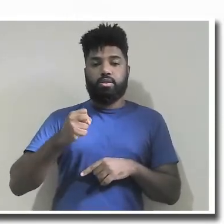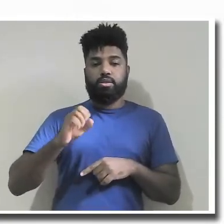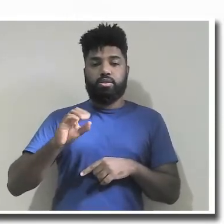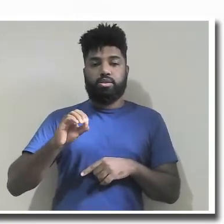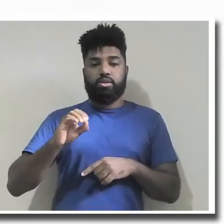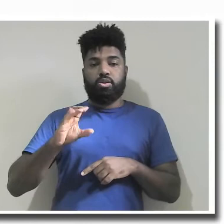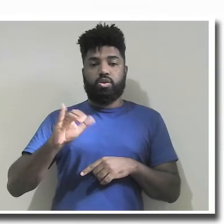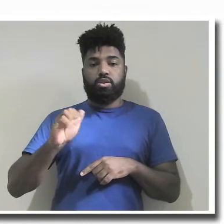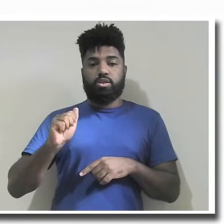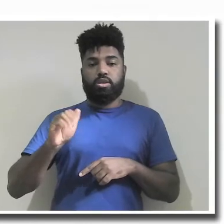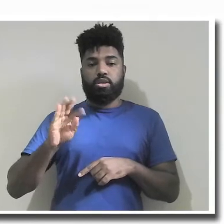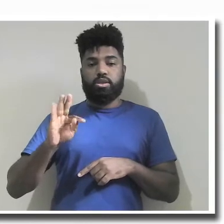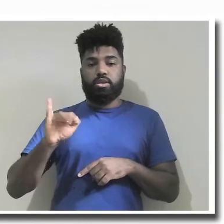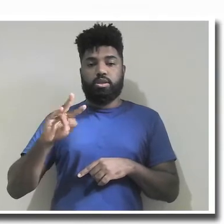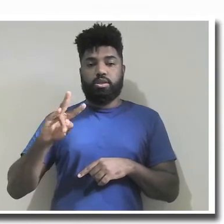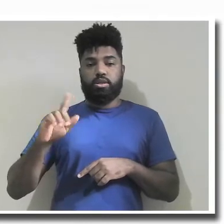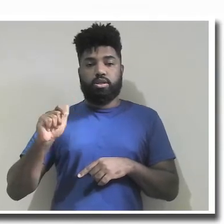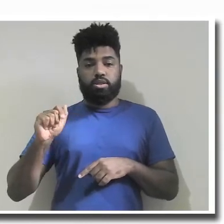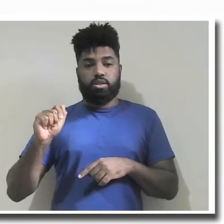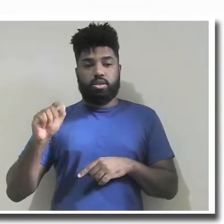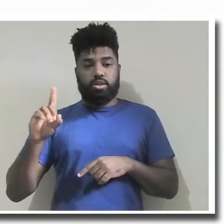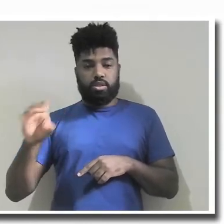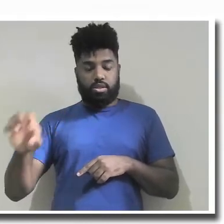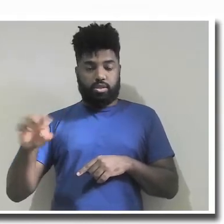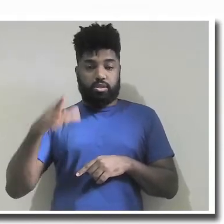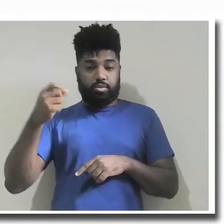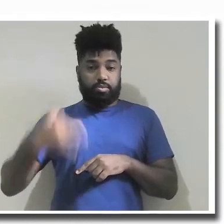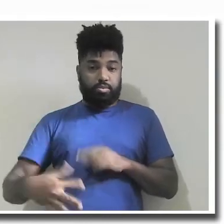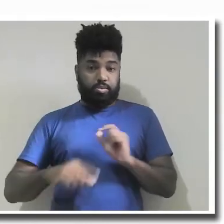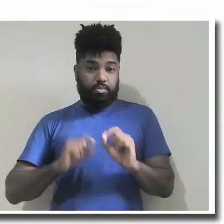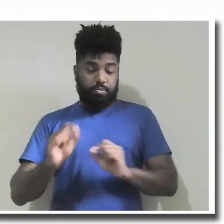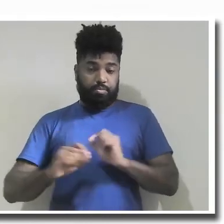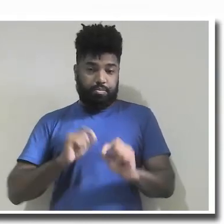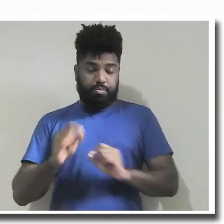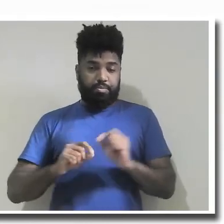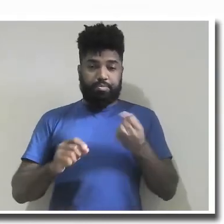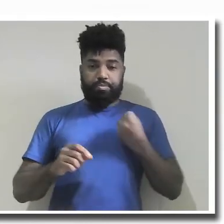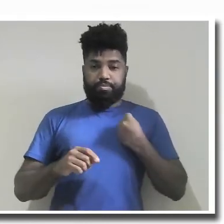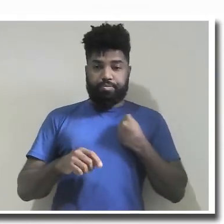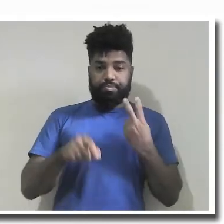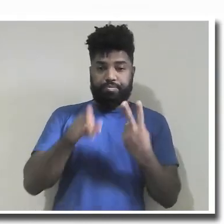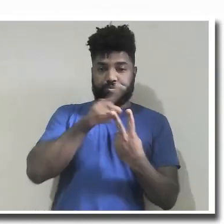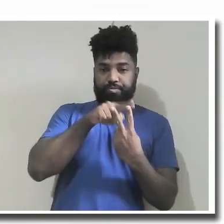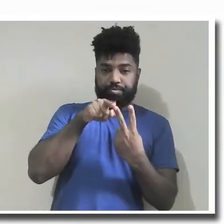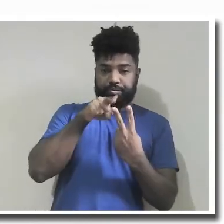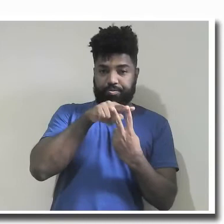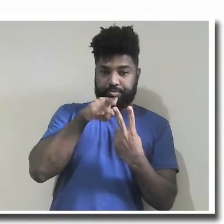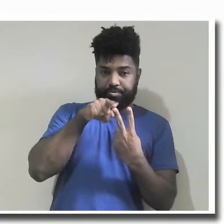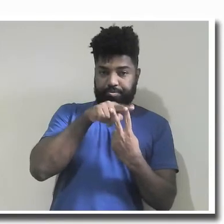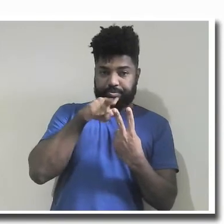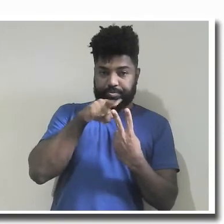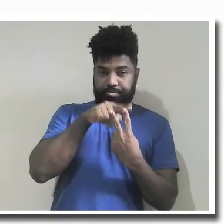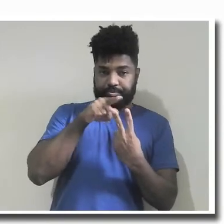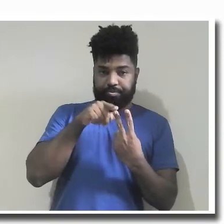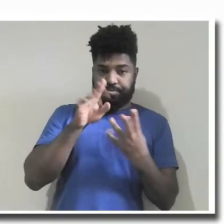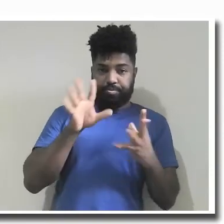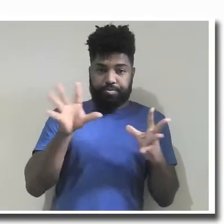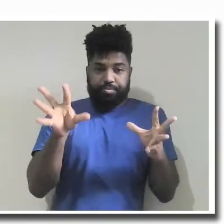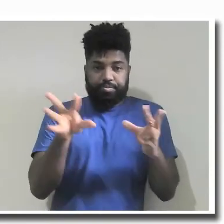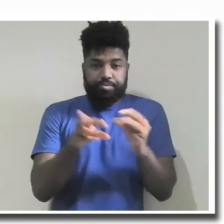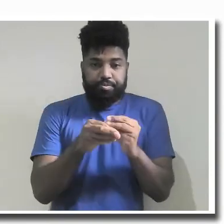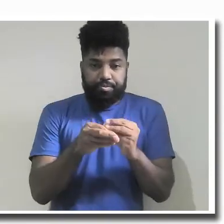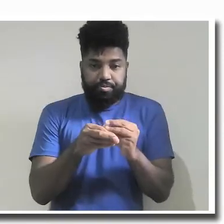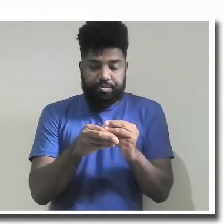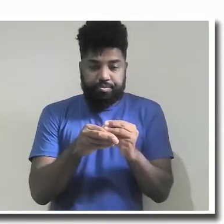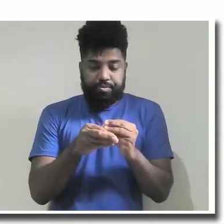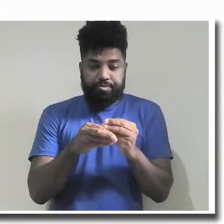que diz que, ao somar dois números e posteriormente somar